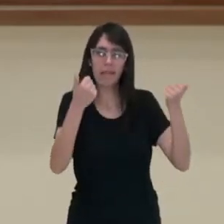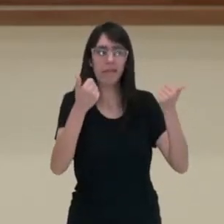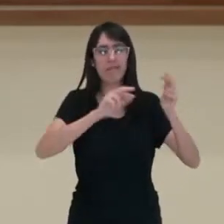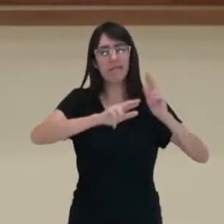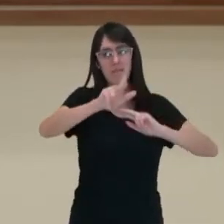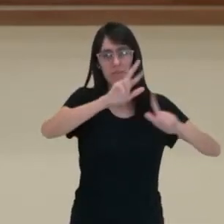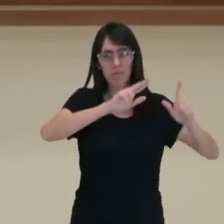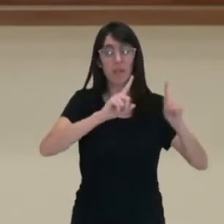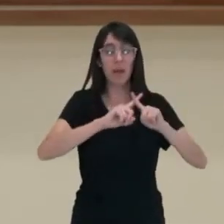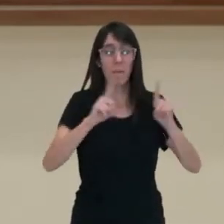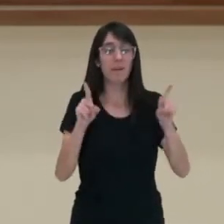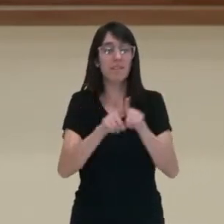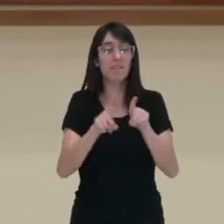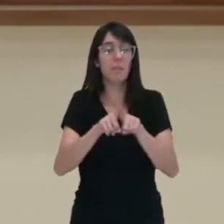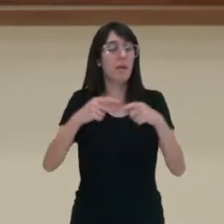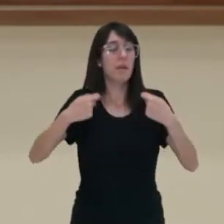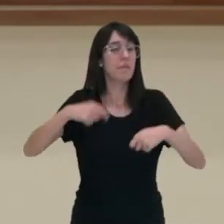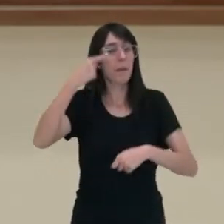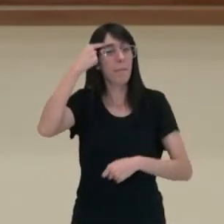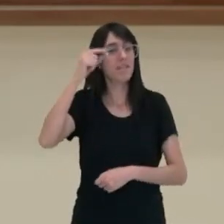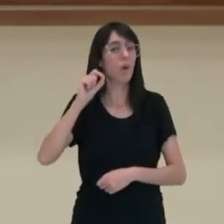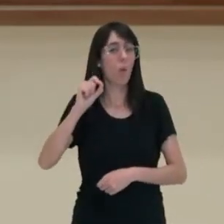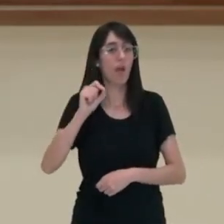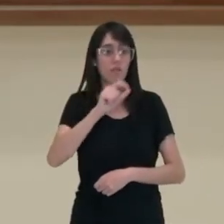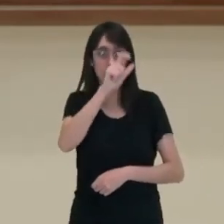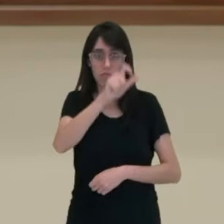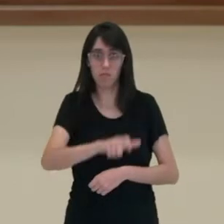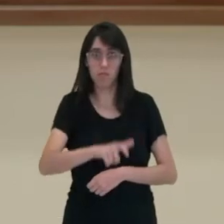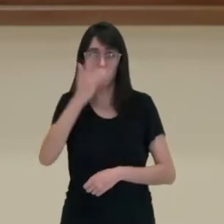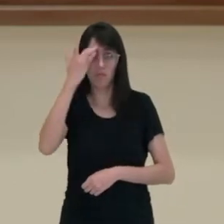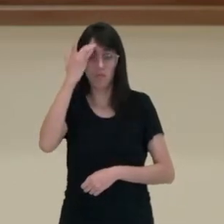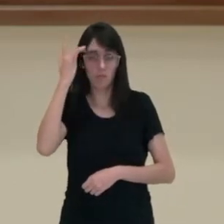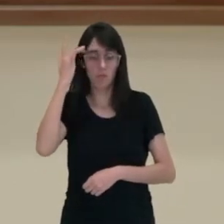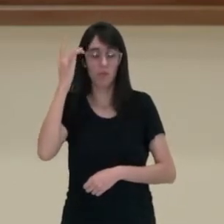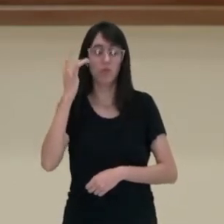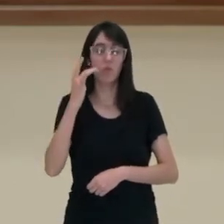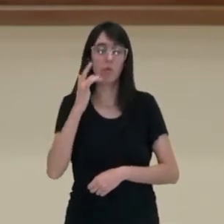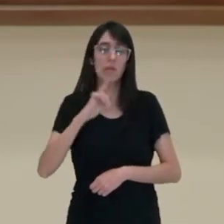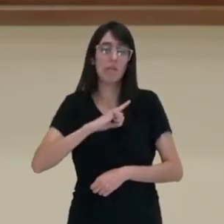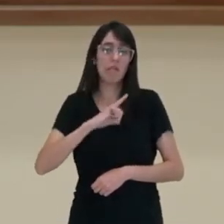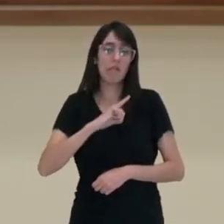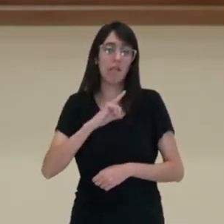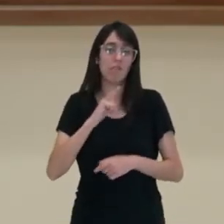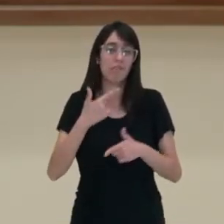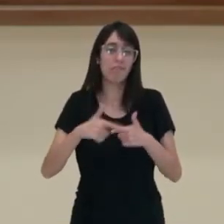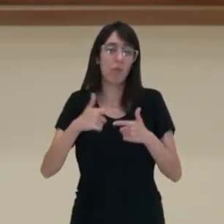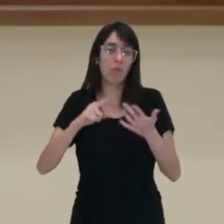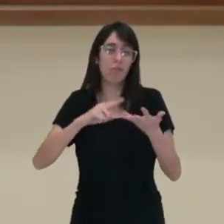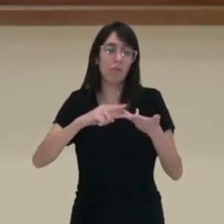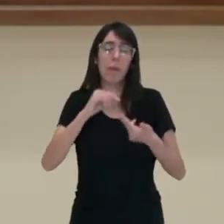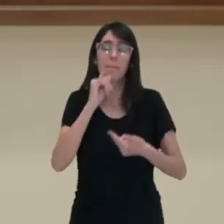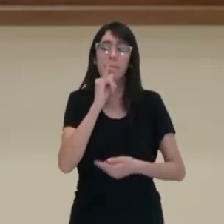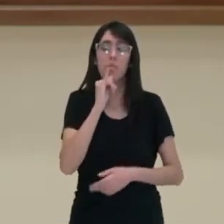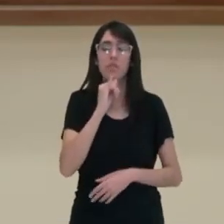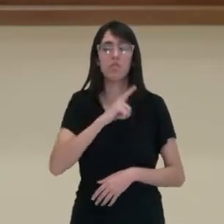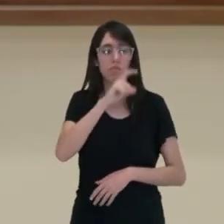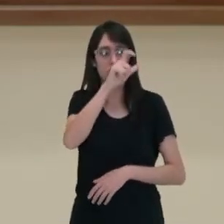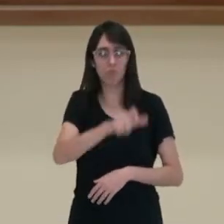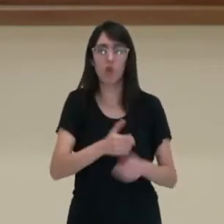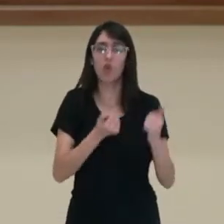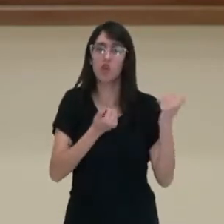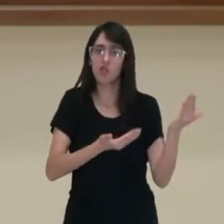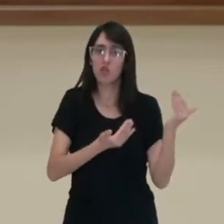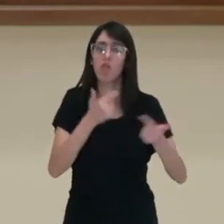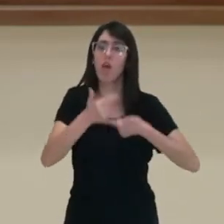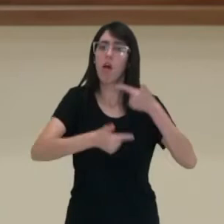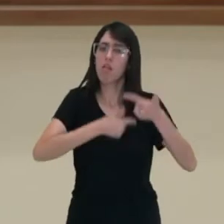conta que as desigualdades na vida dos sujeitos, elas se somam. Então, se eu estou falando de um jovem trabalhador, de